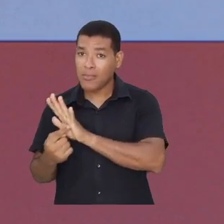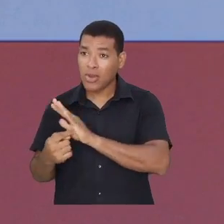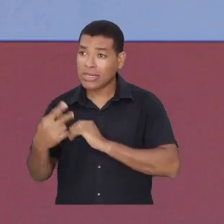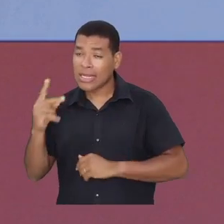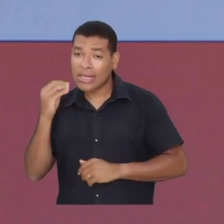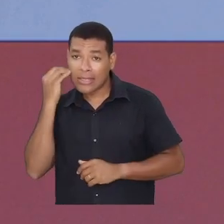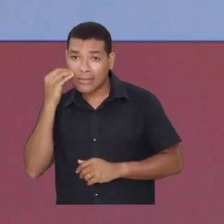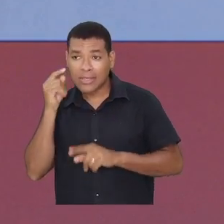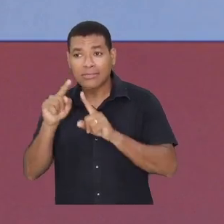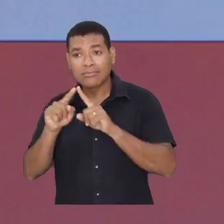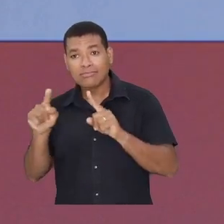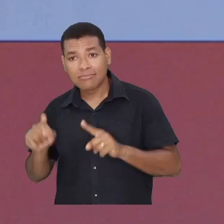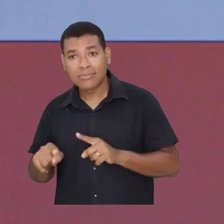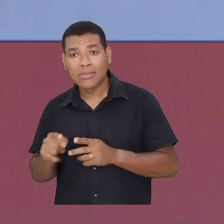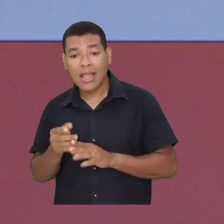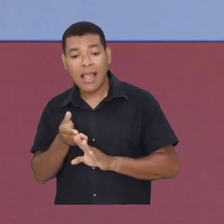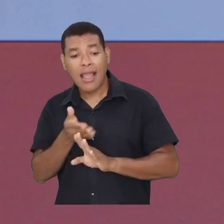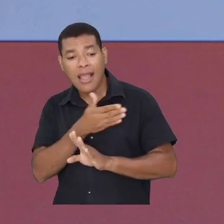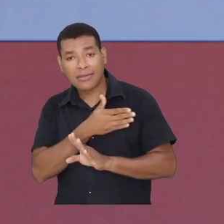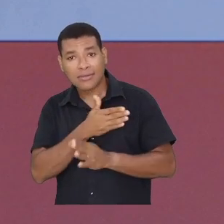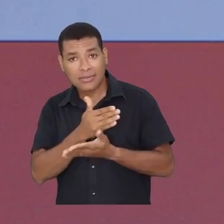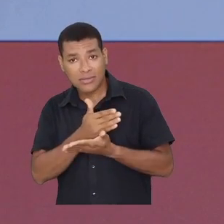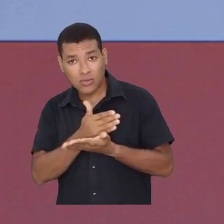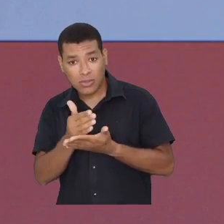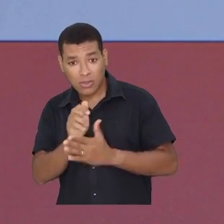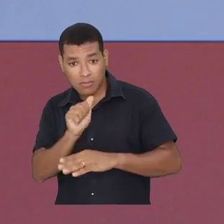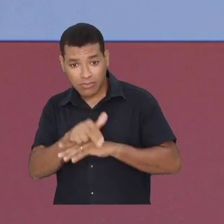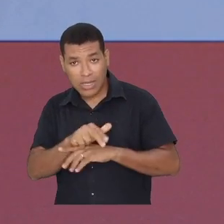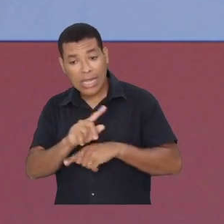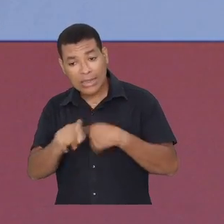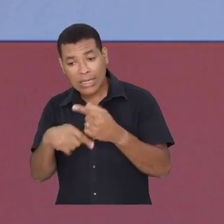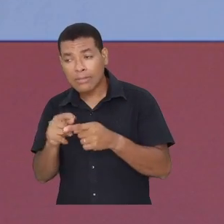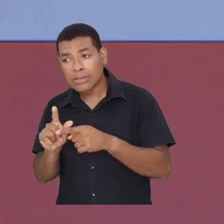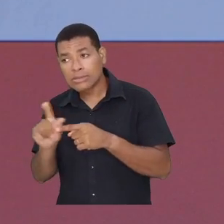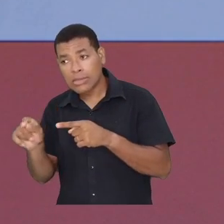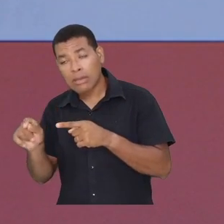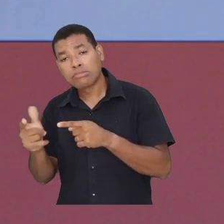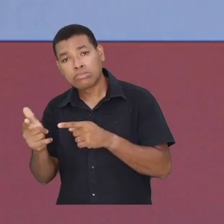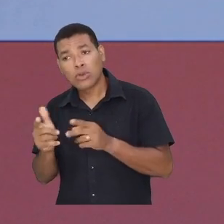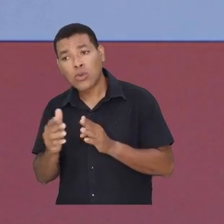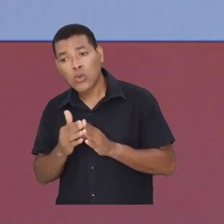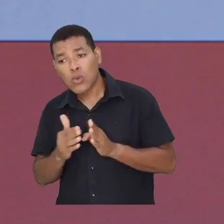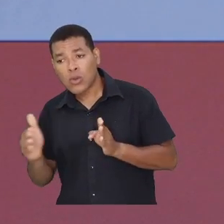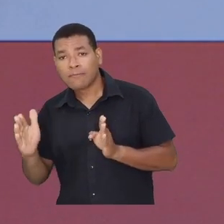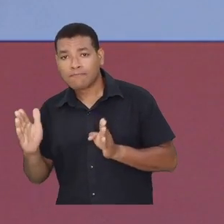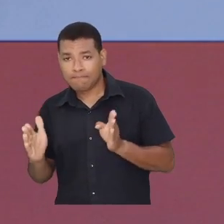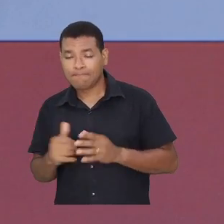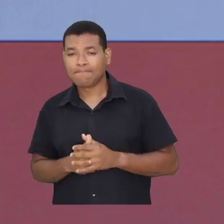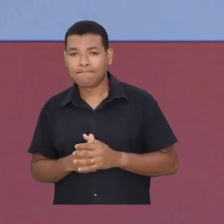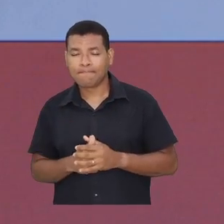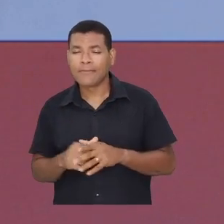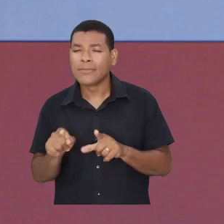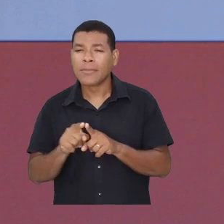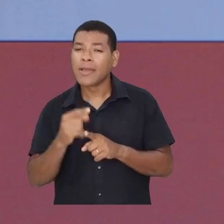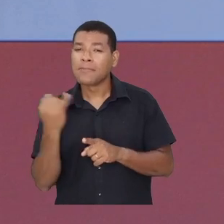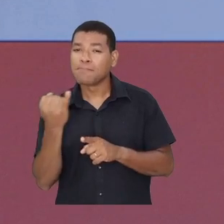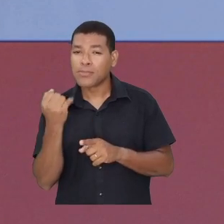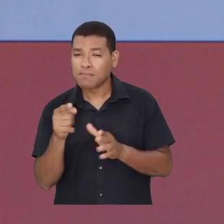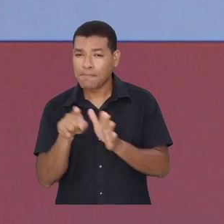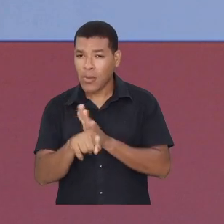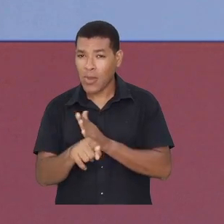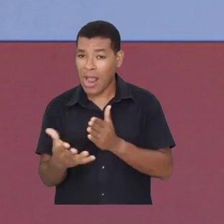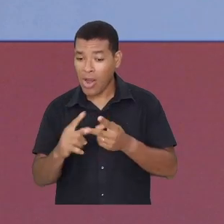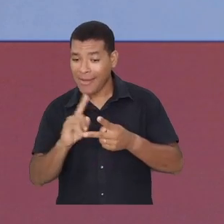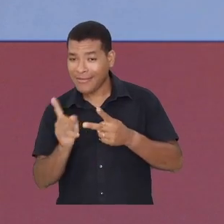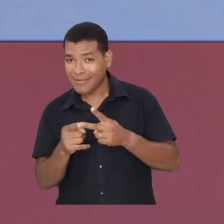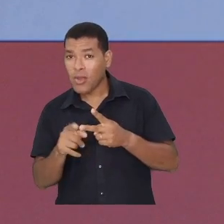pessoa colaboradora, né, desde antes da entrada até depois da sua saída. 100%. E acho que isso puxa um pouco o gancho da nossa segunda pergunta, que